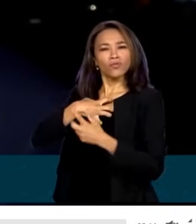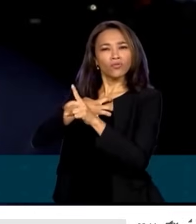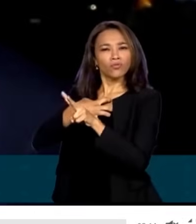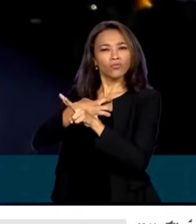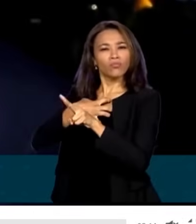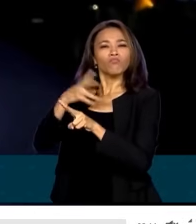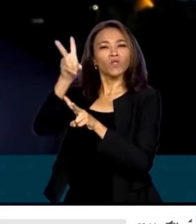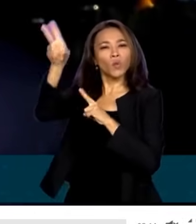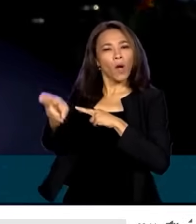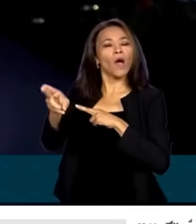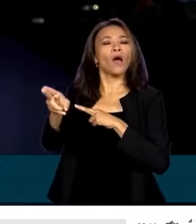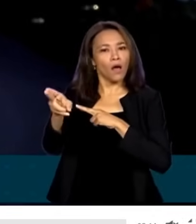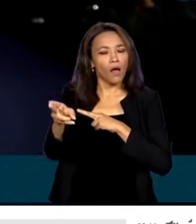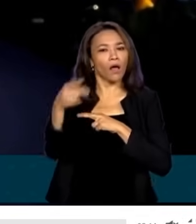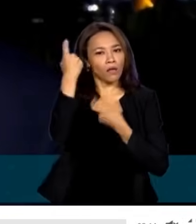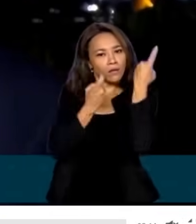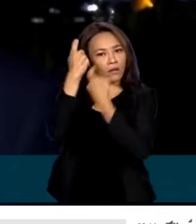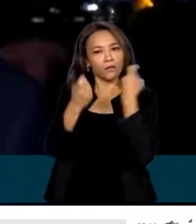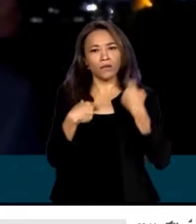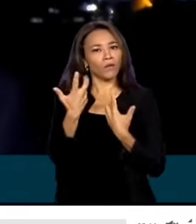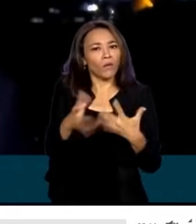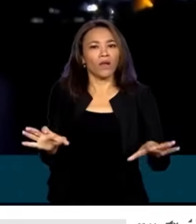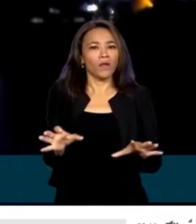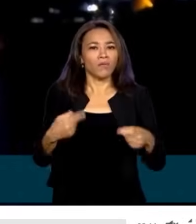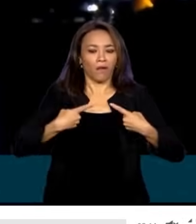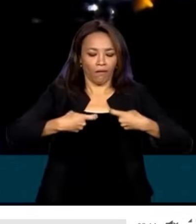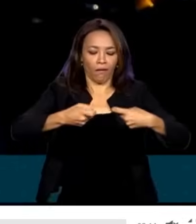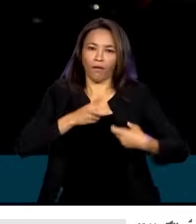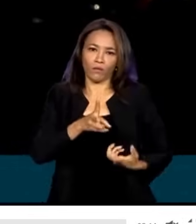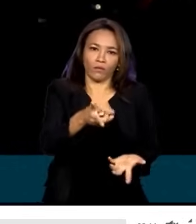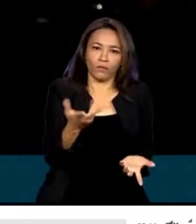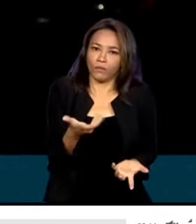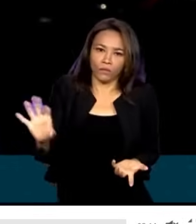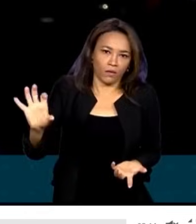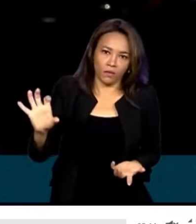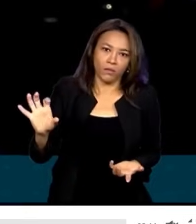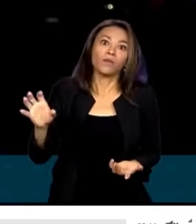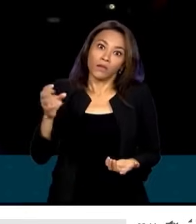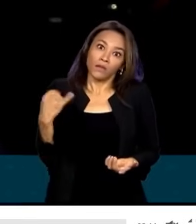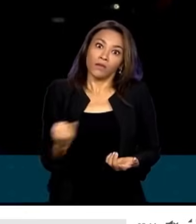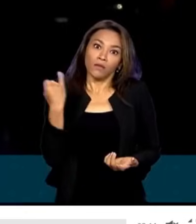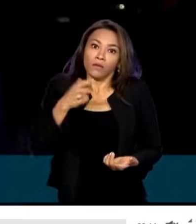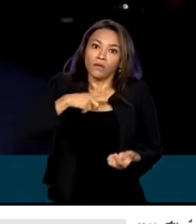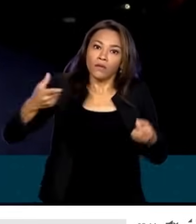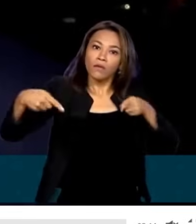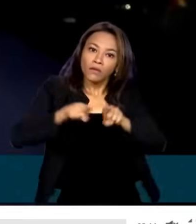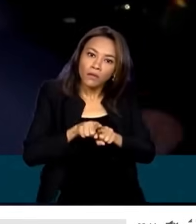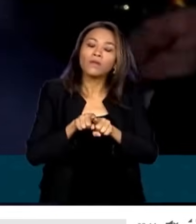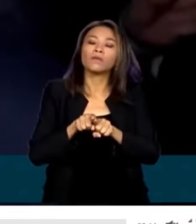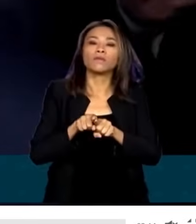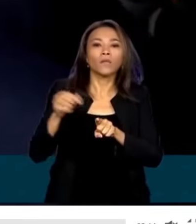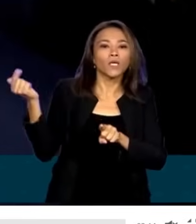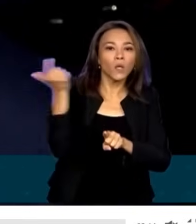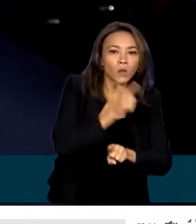ambos os presentes com direito a discreta as palmas de baiden quando Lula argumentou que todos ganhariam em um mundo